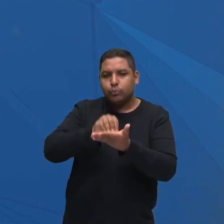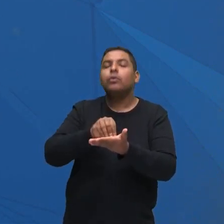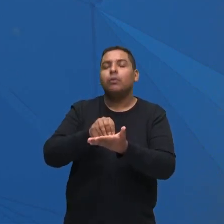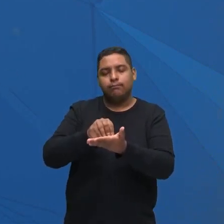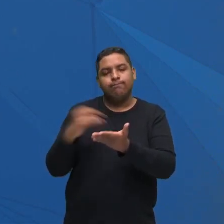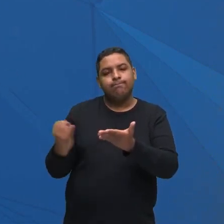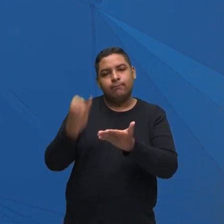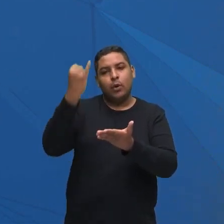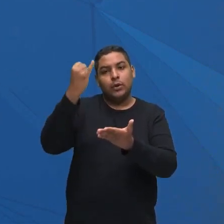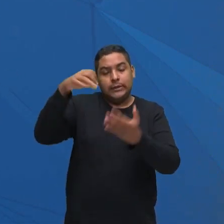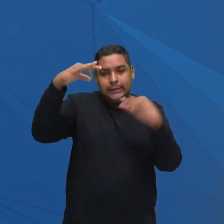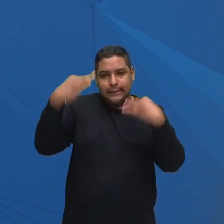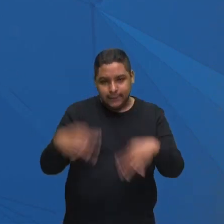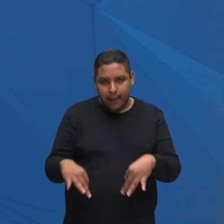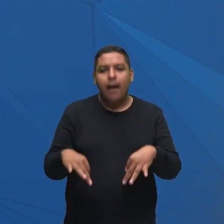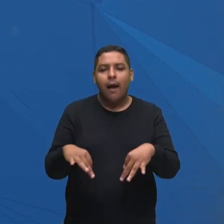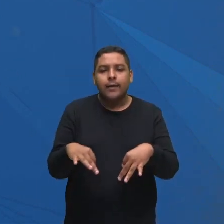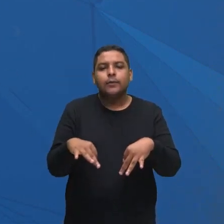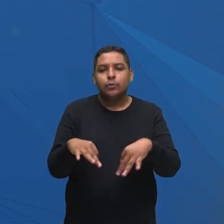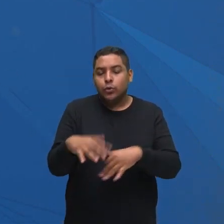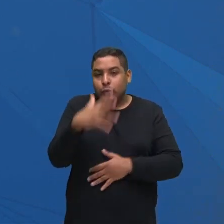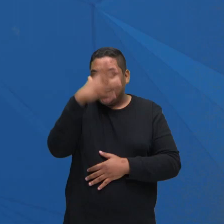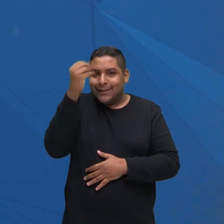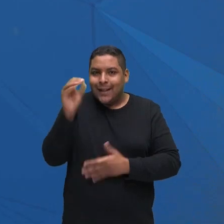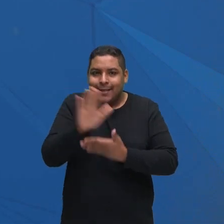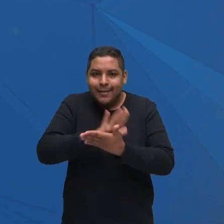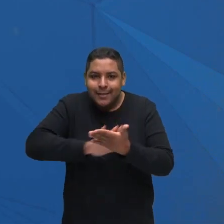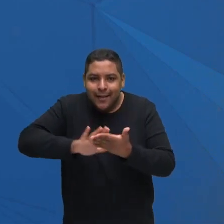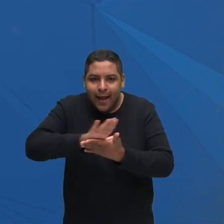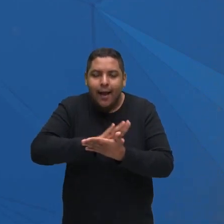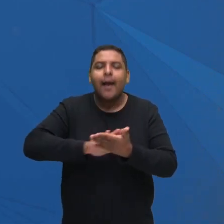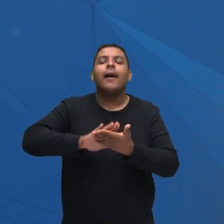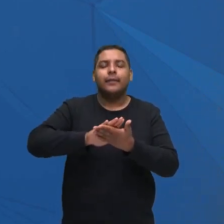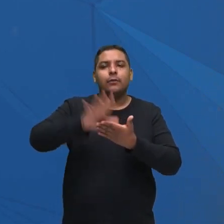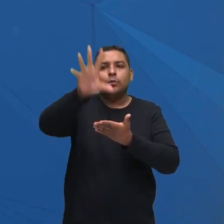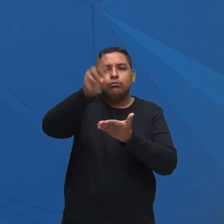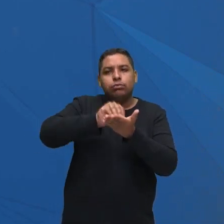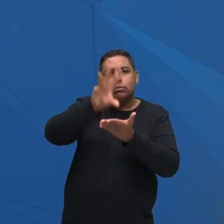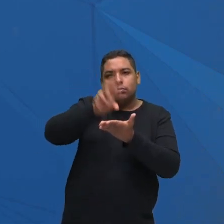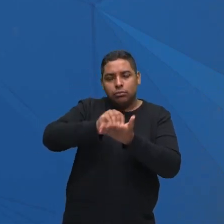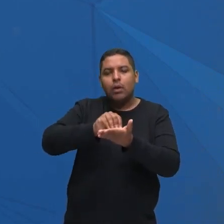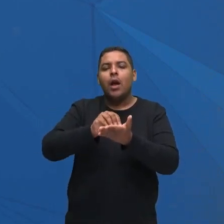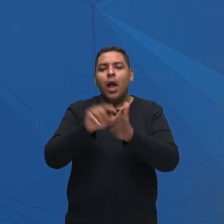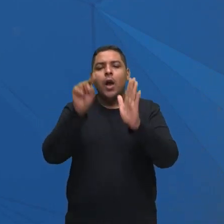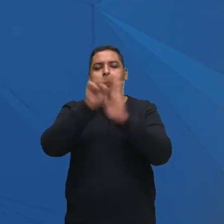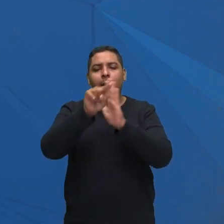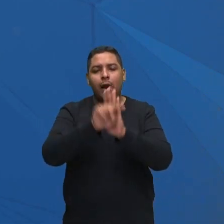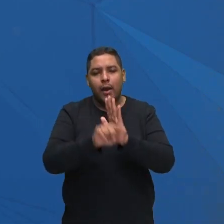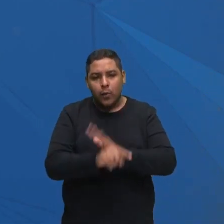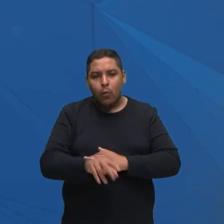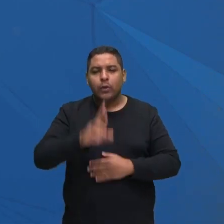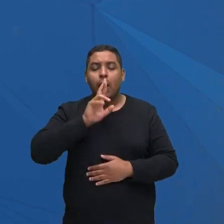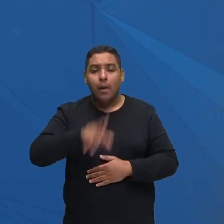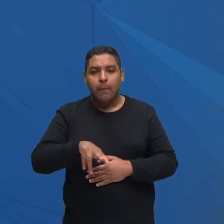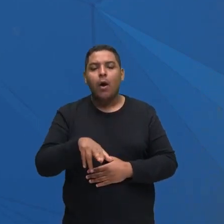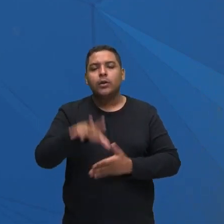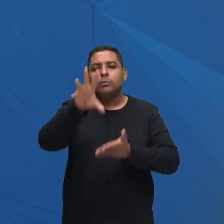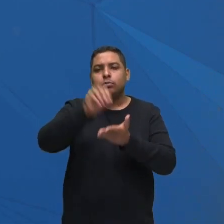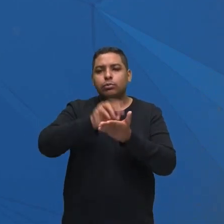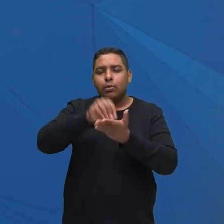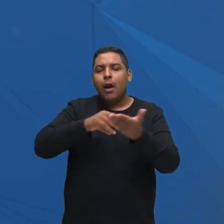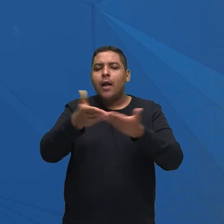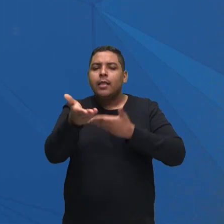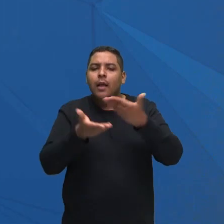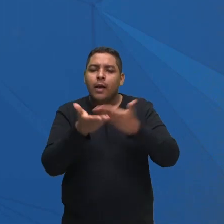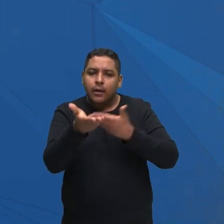deixar tudo certinho, não esquecer de nada, anota as respostas do quiz, de tudo que a gente participar aqui, né, de